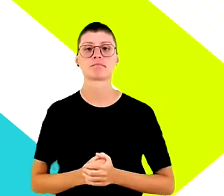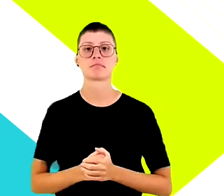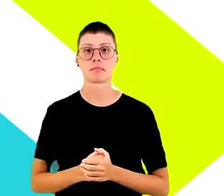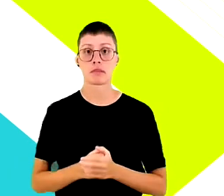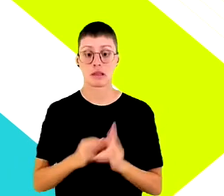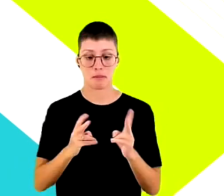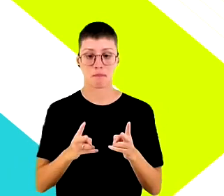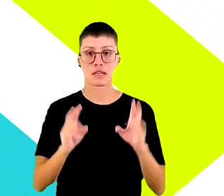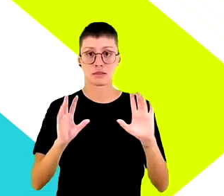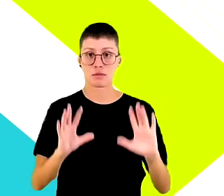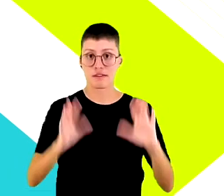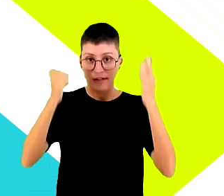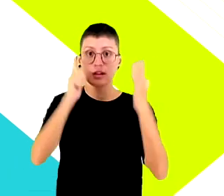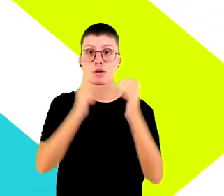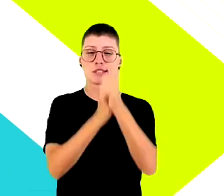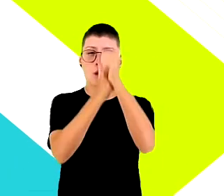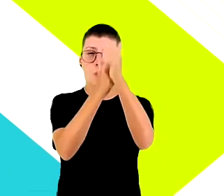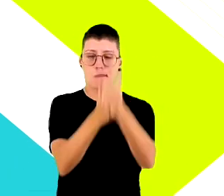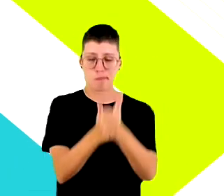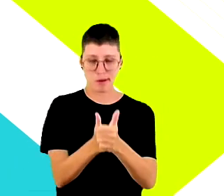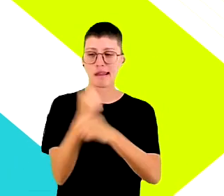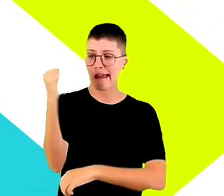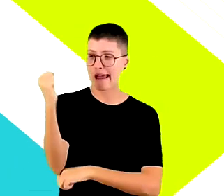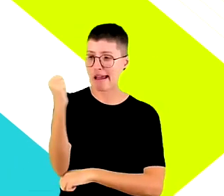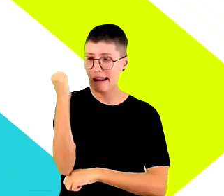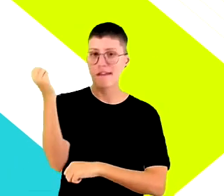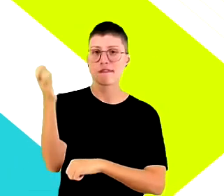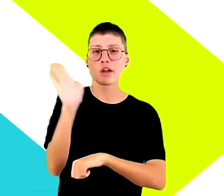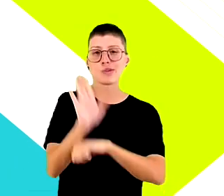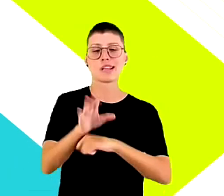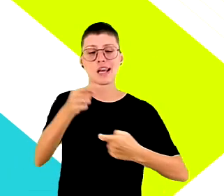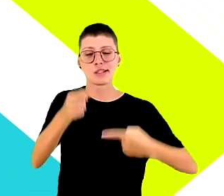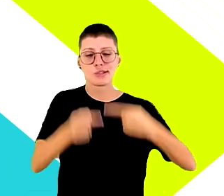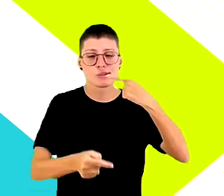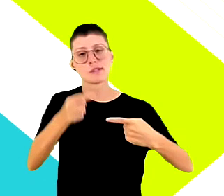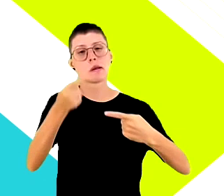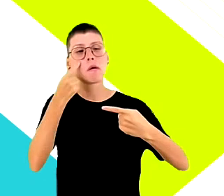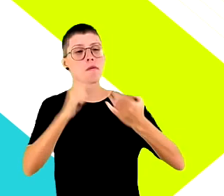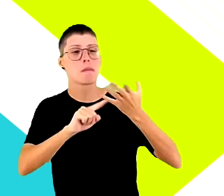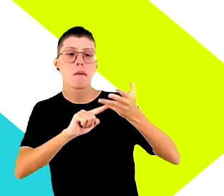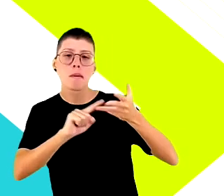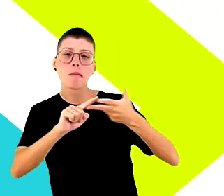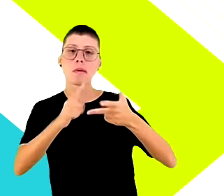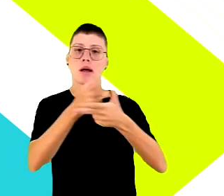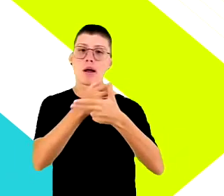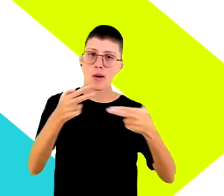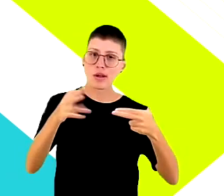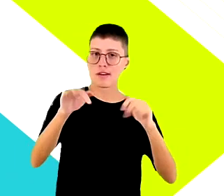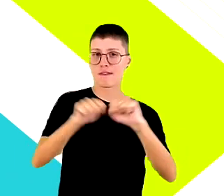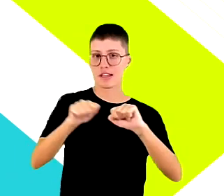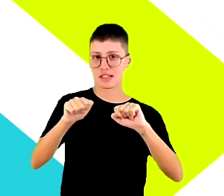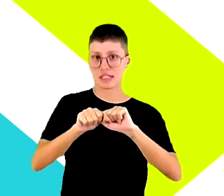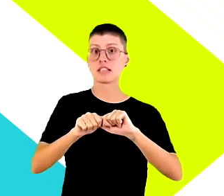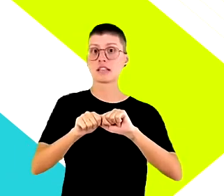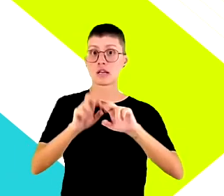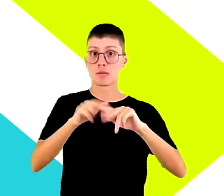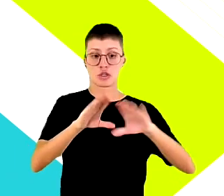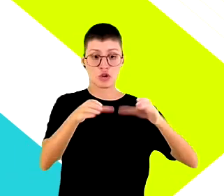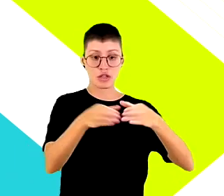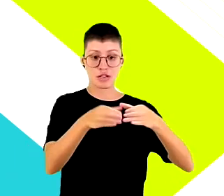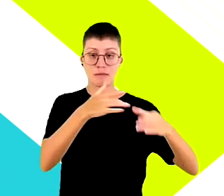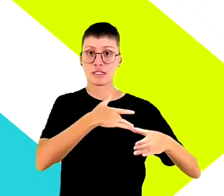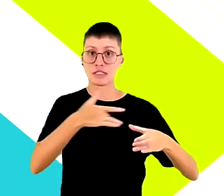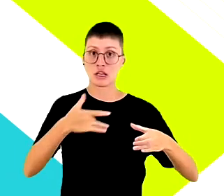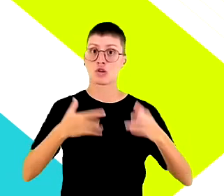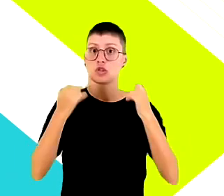os casos graves, ajudar na discussão clínica, avaliar os custos que são esperados. Né? Então, as equipes de saúde, normalmente, das empresas são